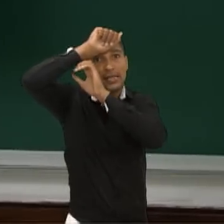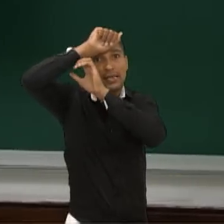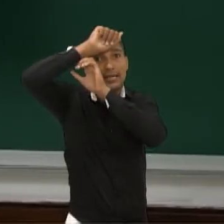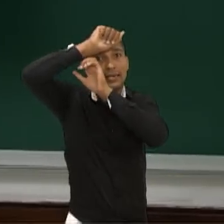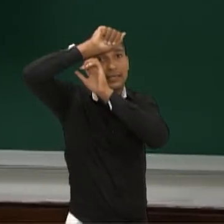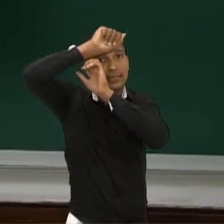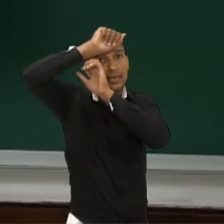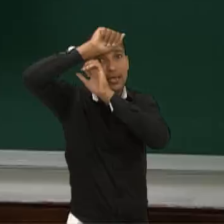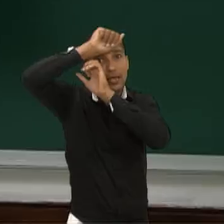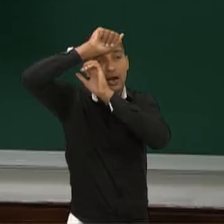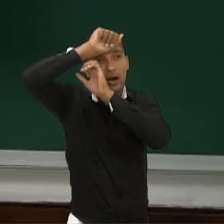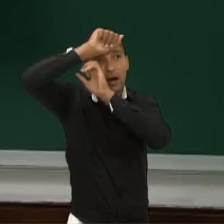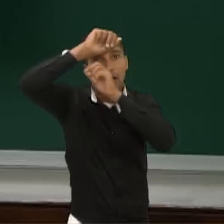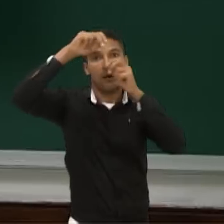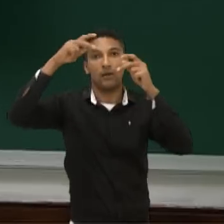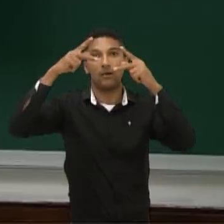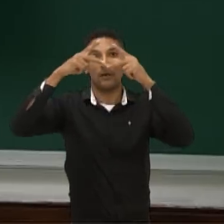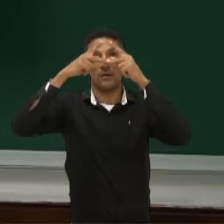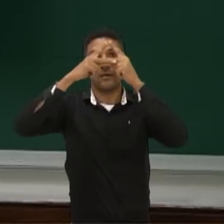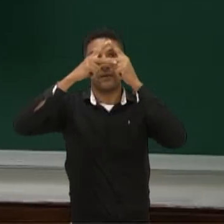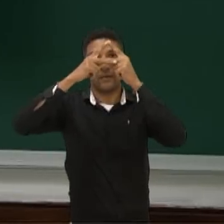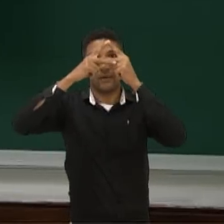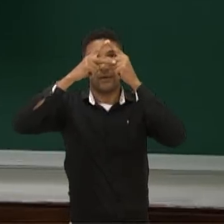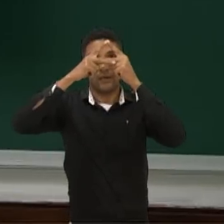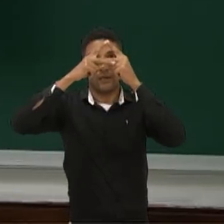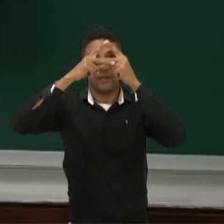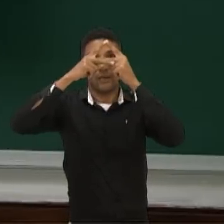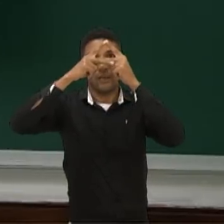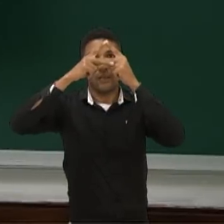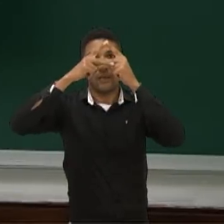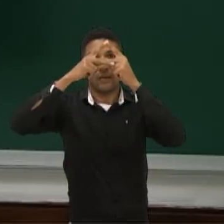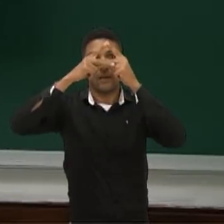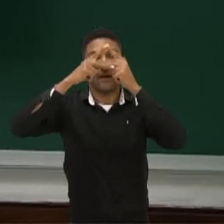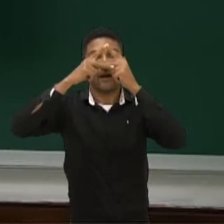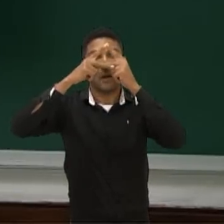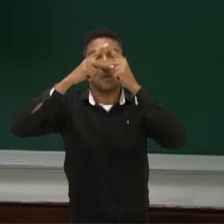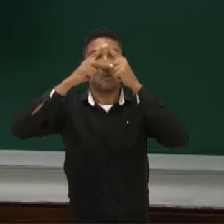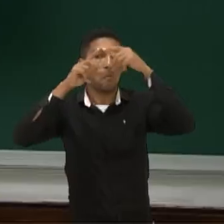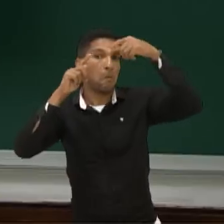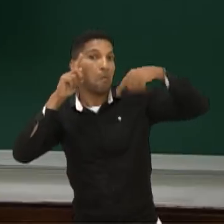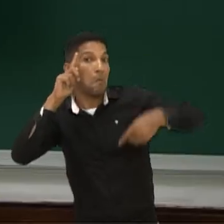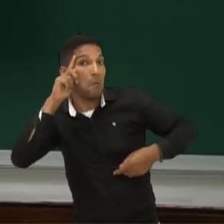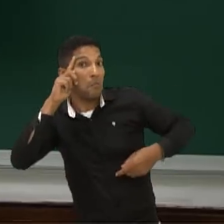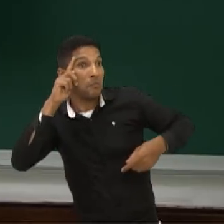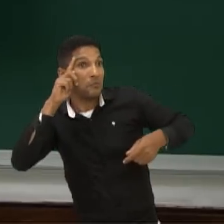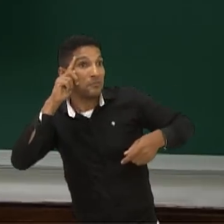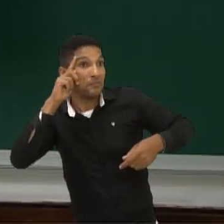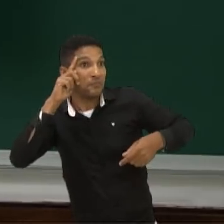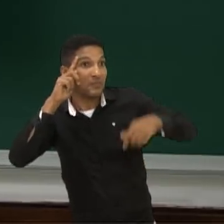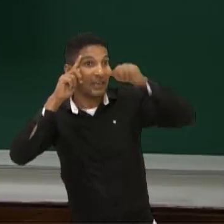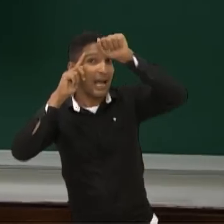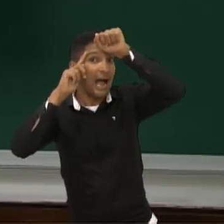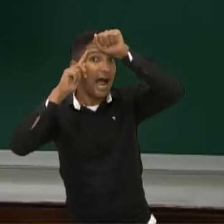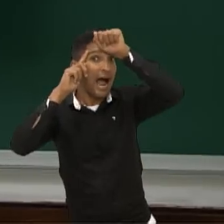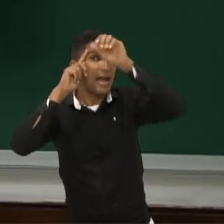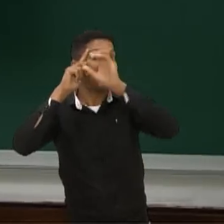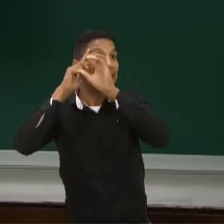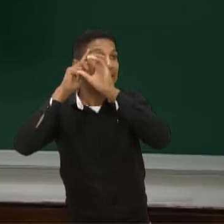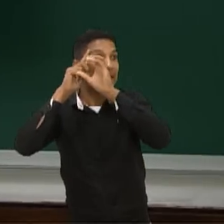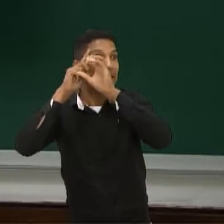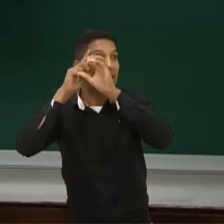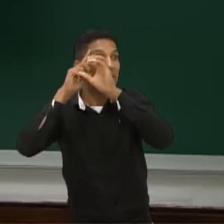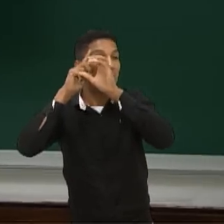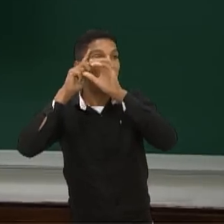até B. De qual lado que eu estou falando? Desse lado, tá bom? Um segmento que vai de B até C. Olha, de B